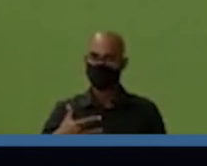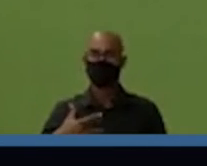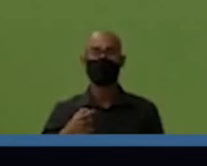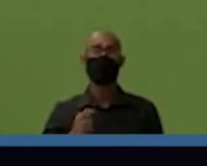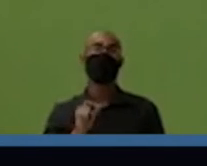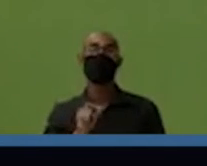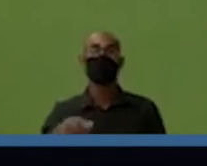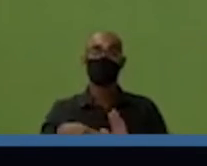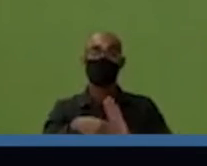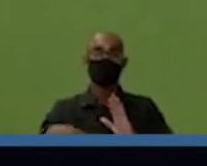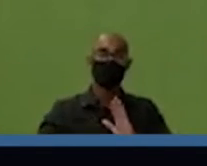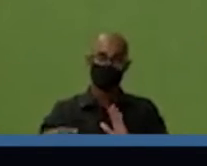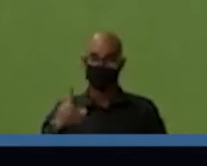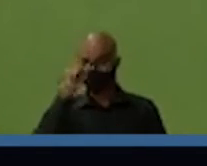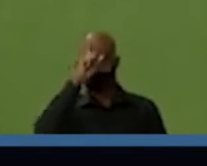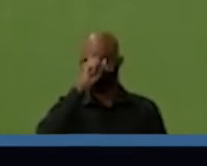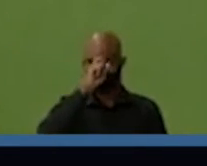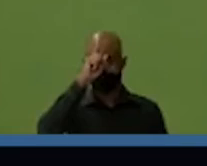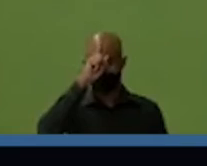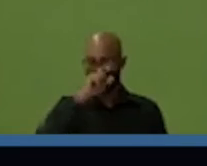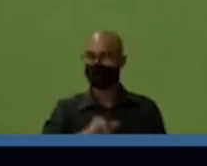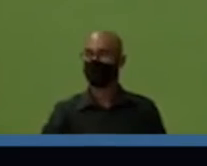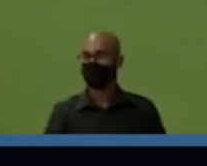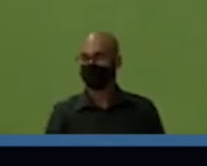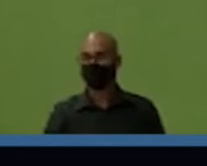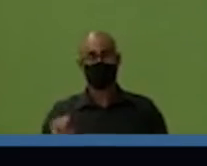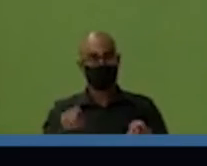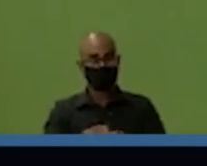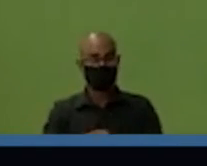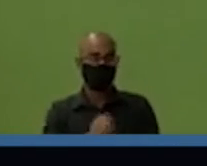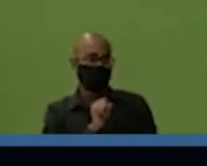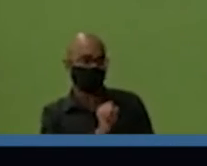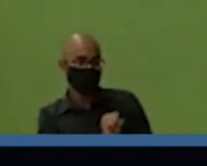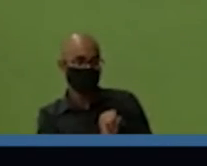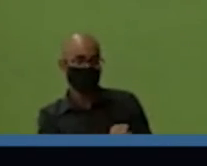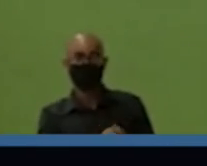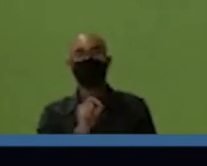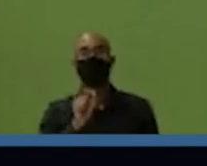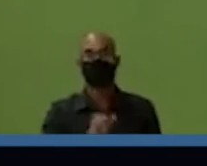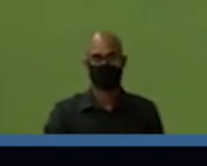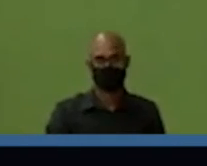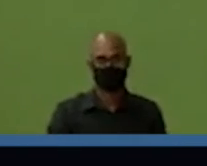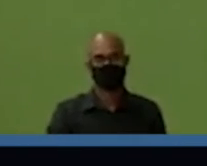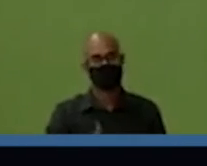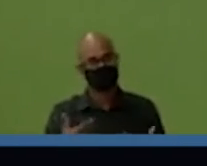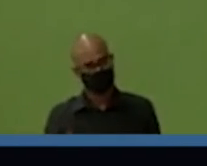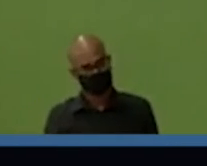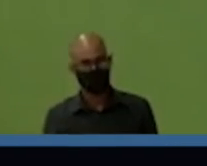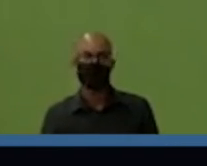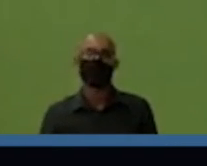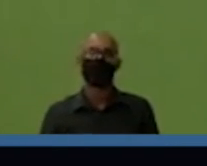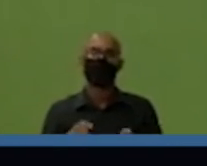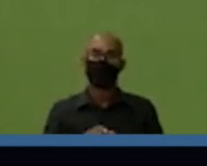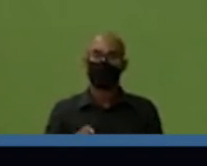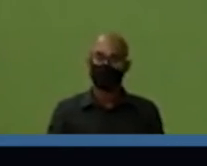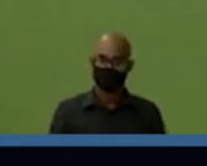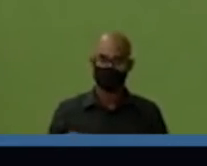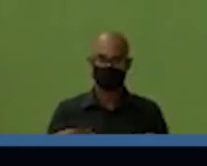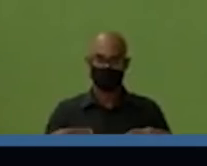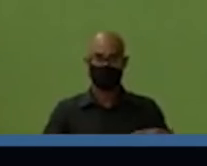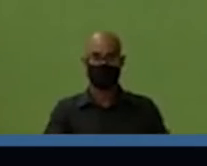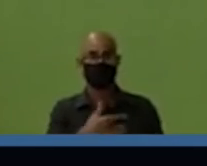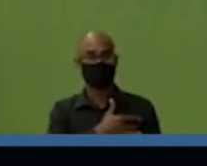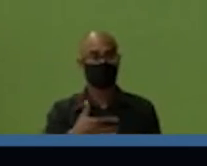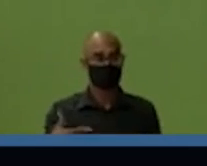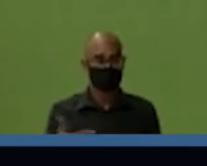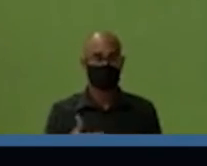hospitais, os hospitais privados, e aguardando também as compras por parte do Ministério da